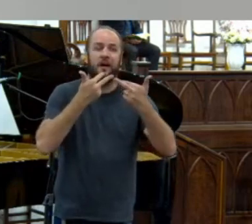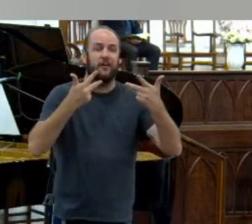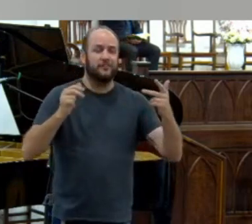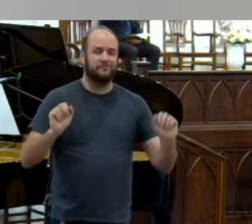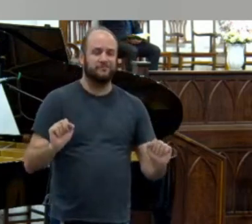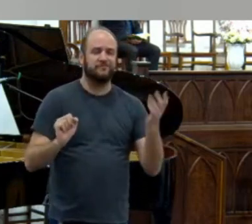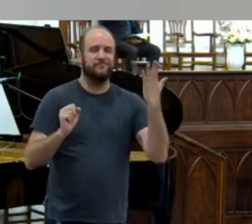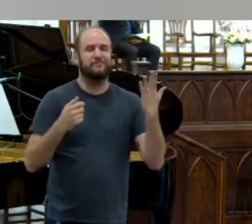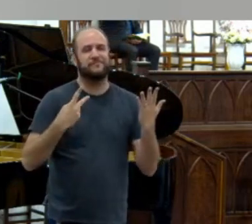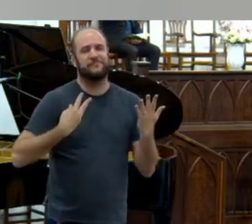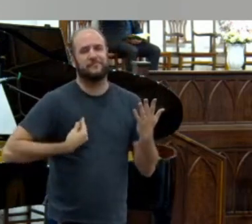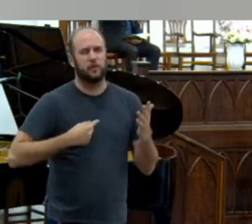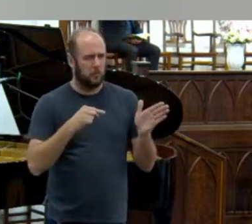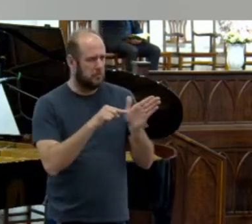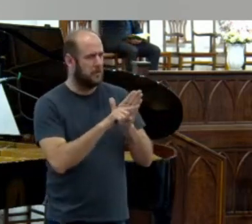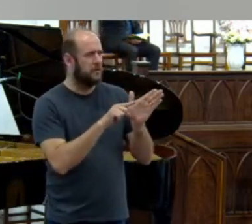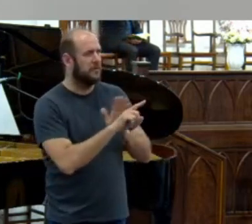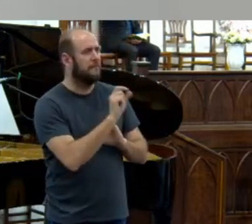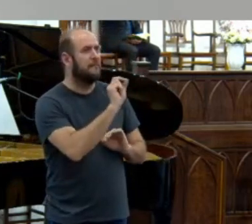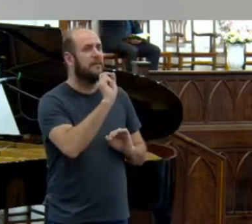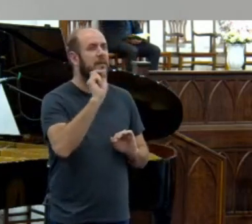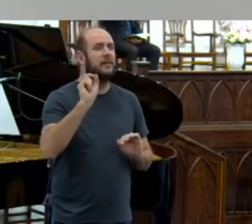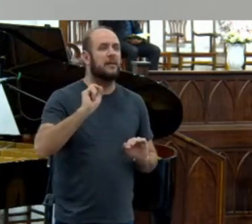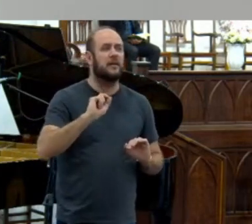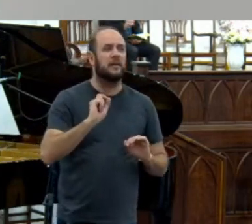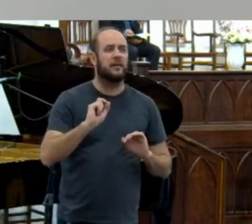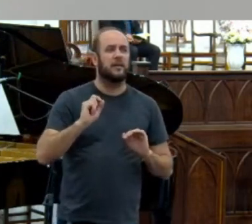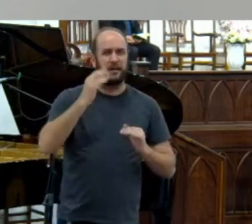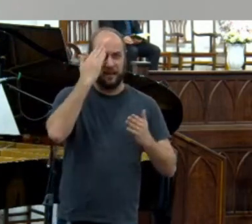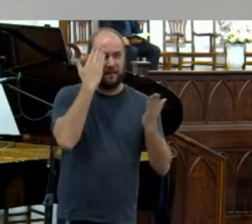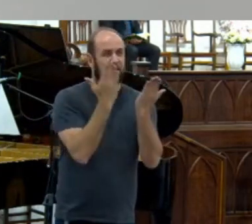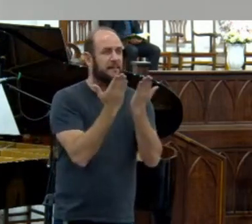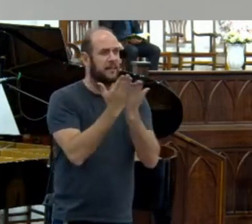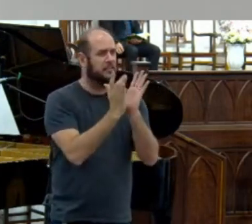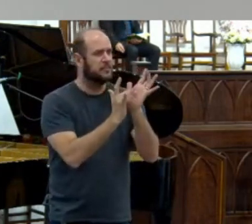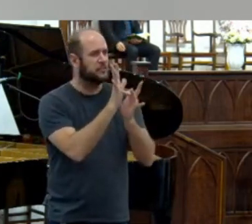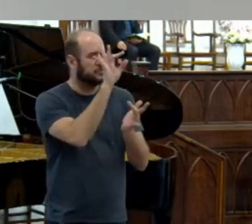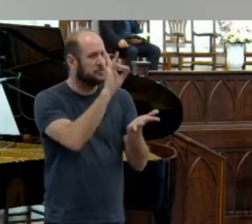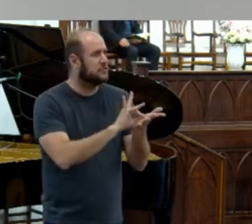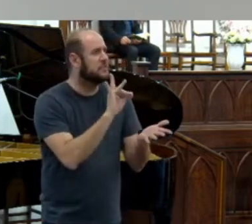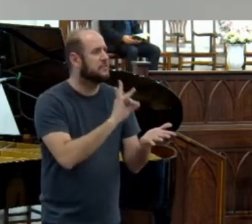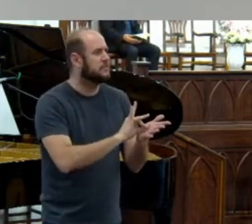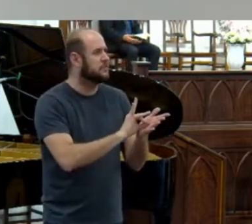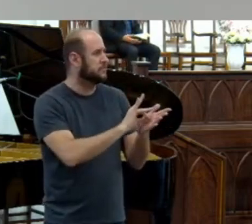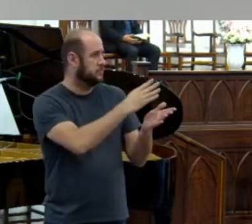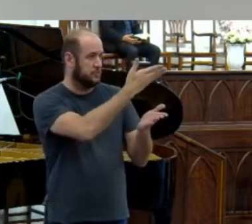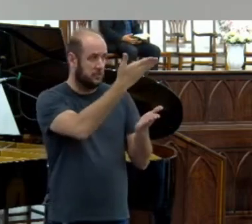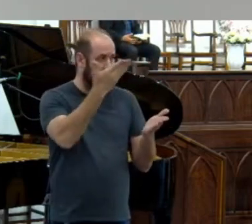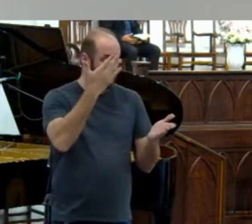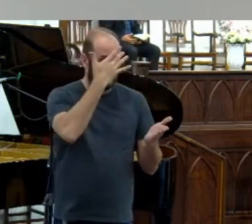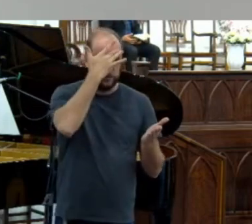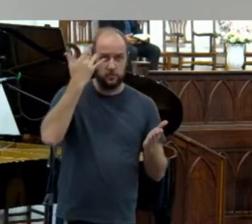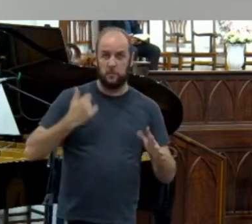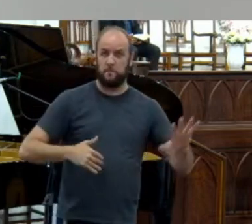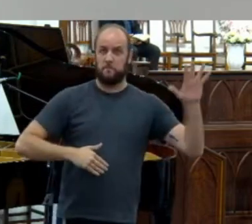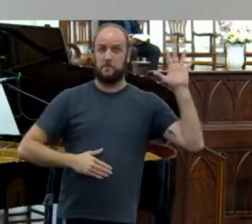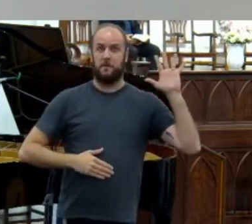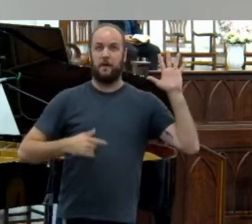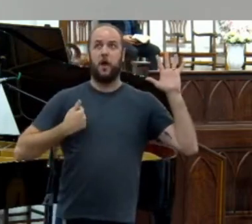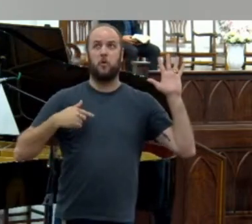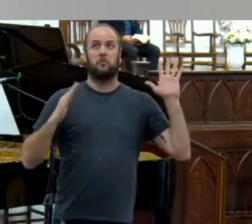aconteceram na sua vida. Se eu perguntar aqui, quem é crente em Cristo Jesus de verdade? Boa parte dos senhores levantaria a mão.